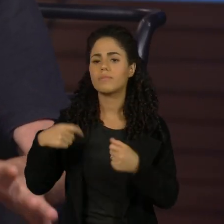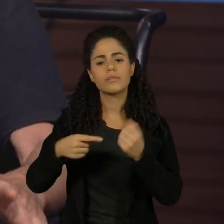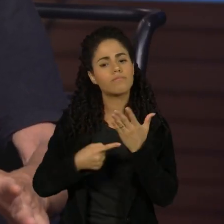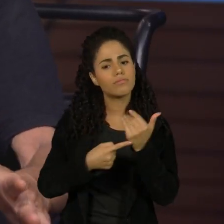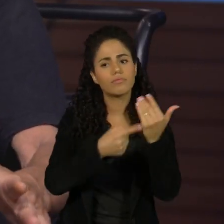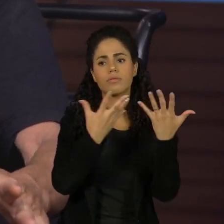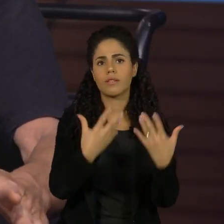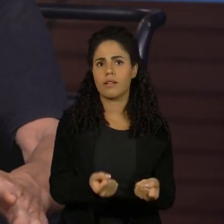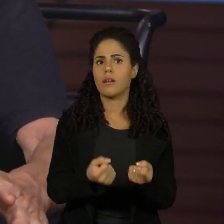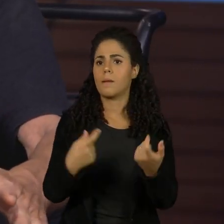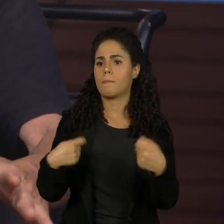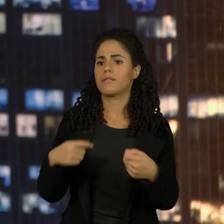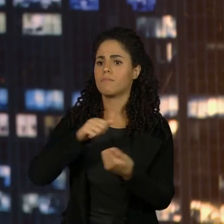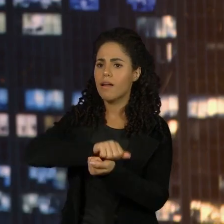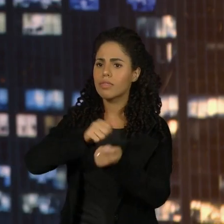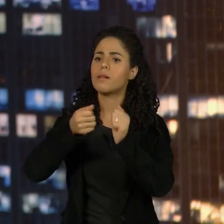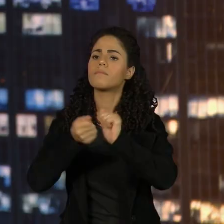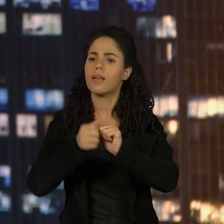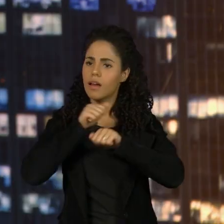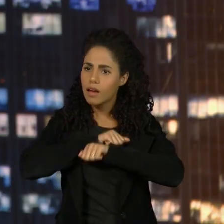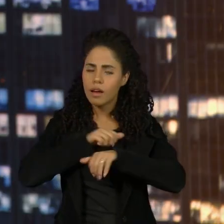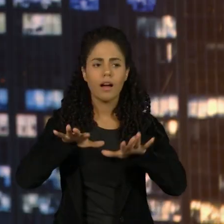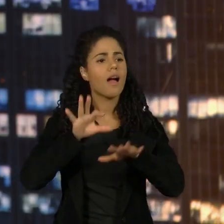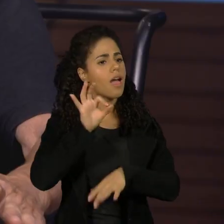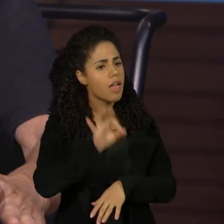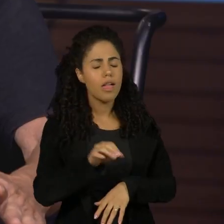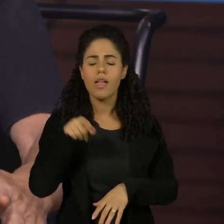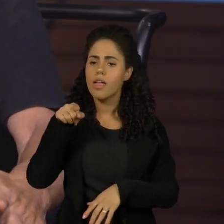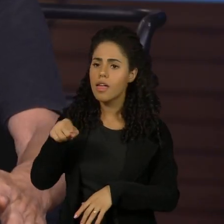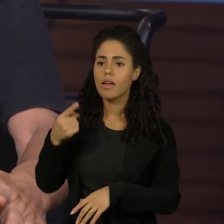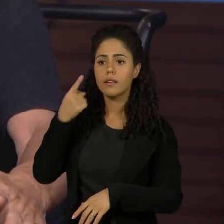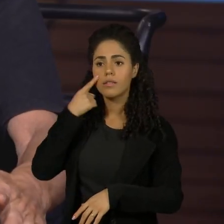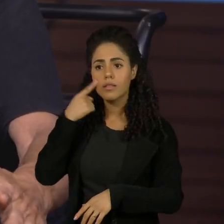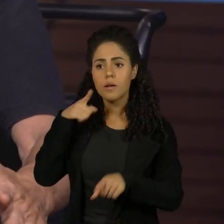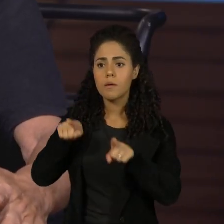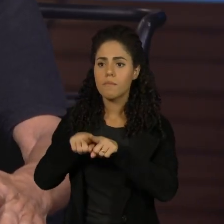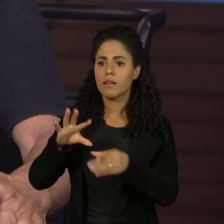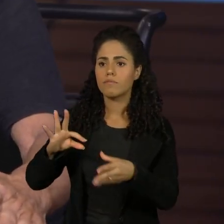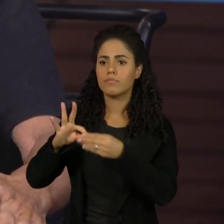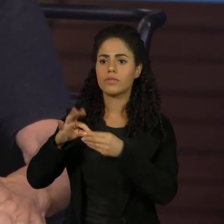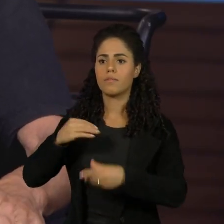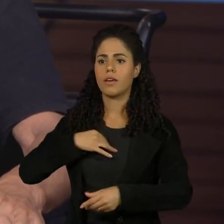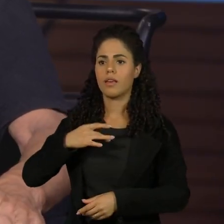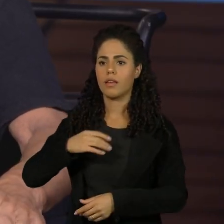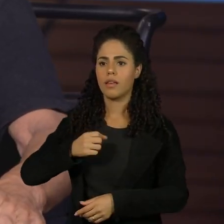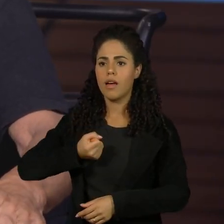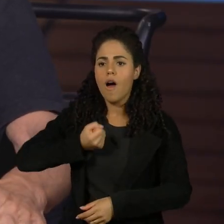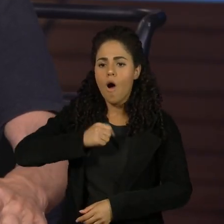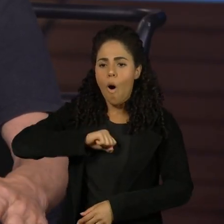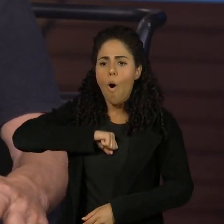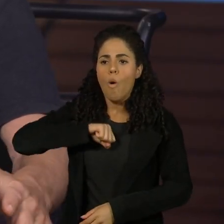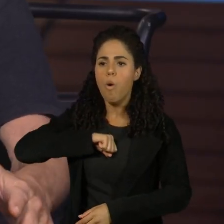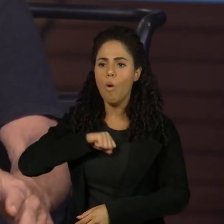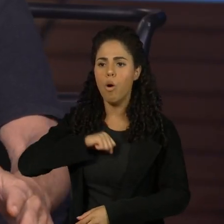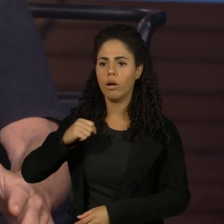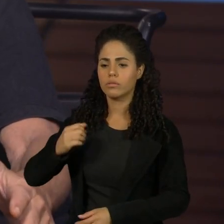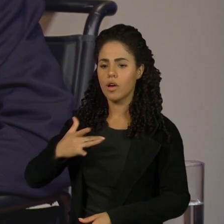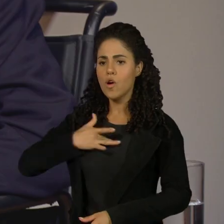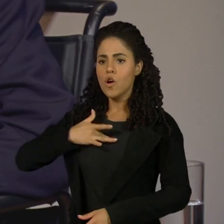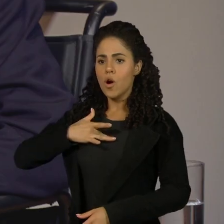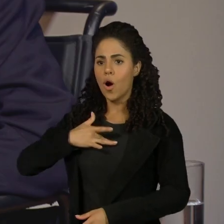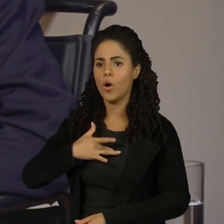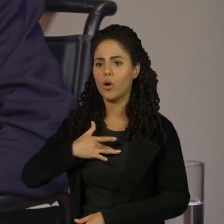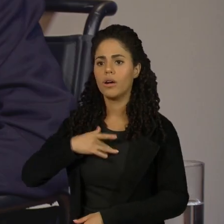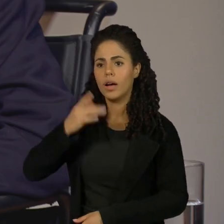ferramentas, senão dança. Para chegar né? em todo mundo, e né? vamos lembrar também que, além do HIV, tem a tuberculose. Muito das mortes por conta